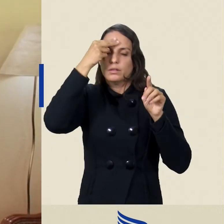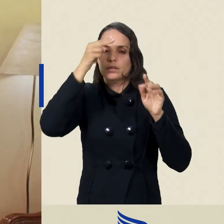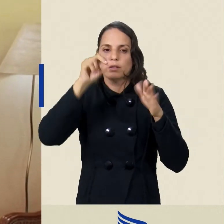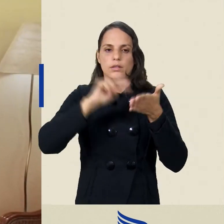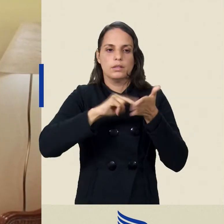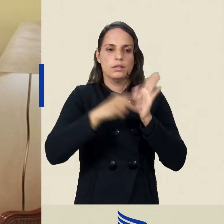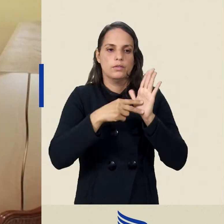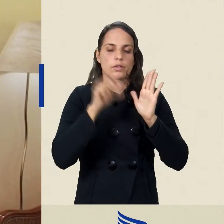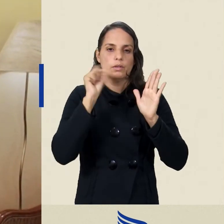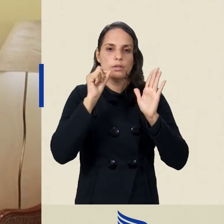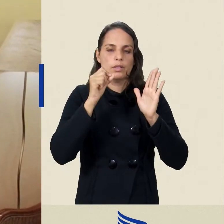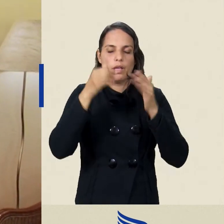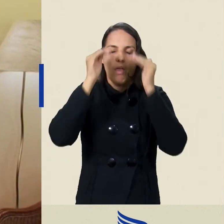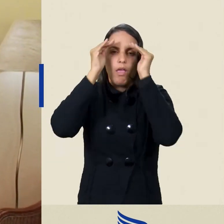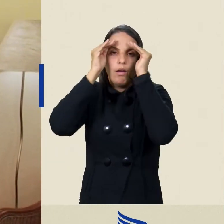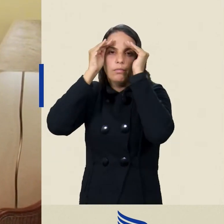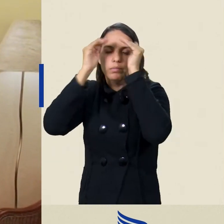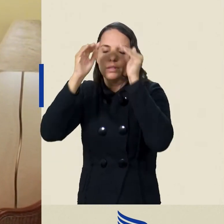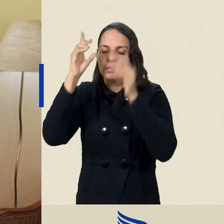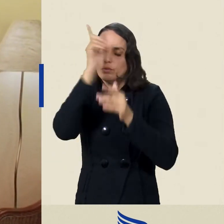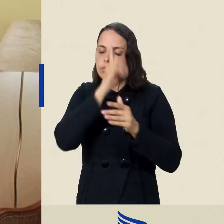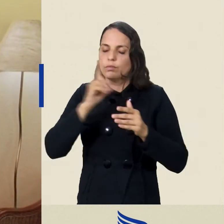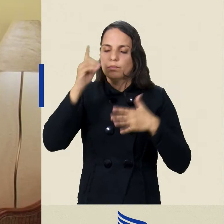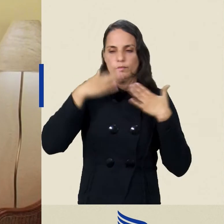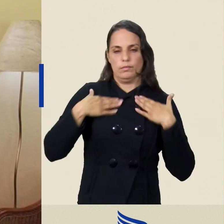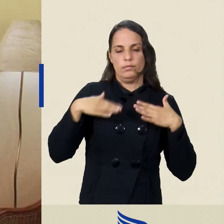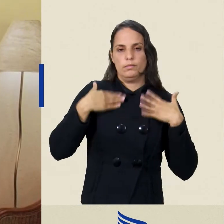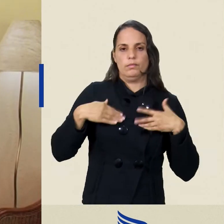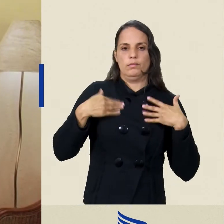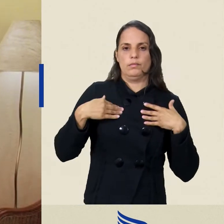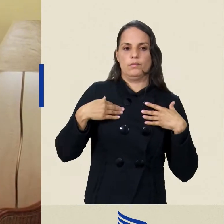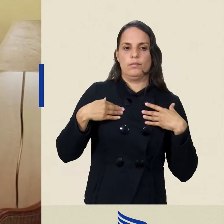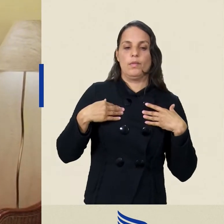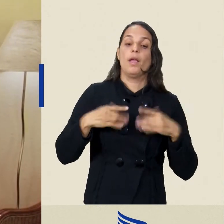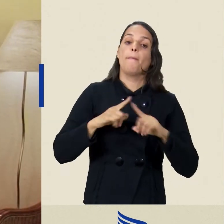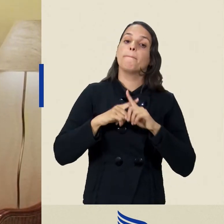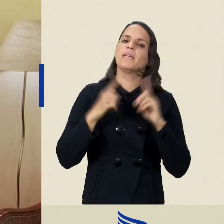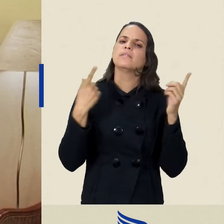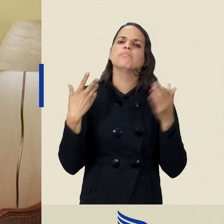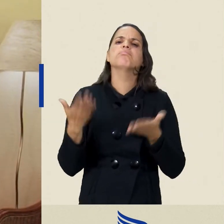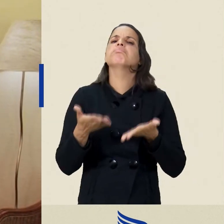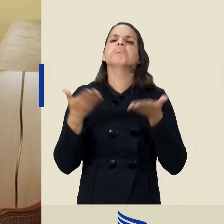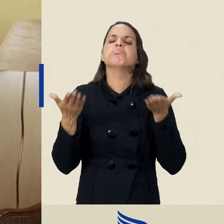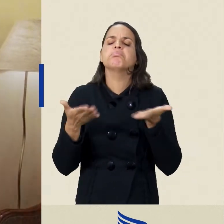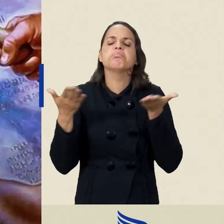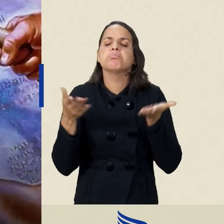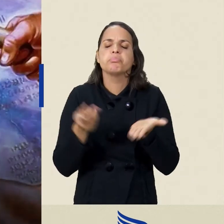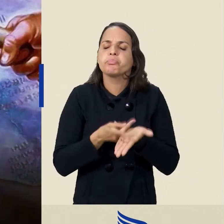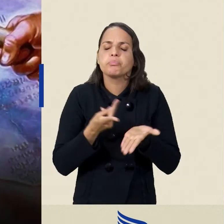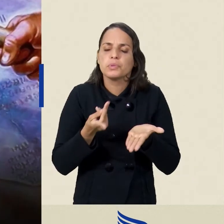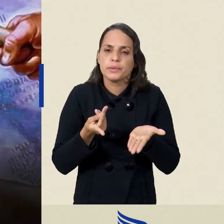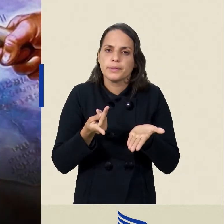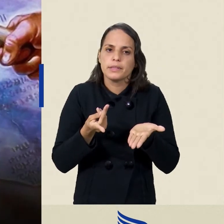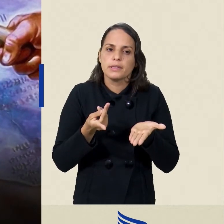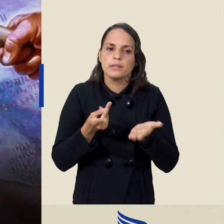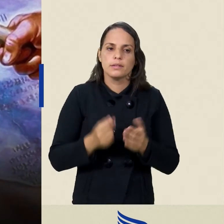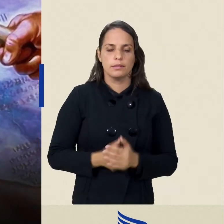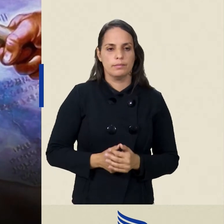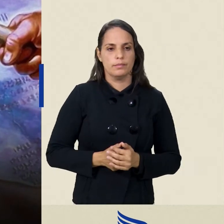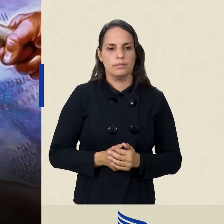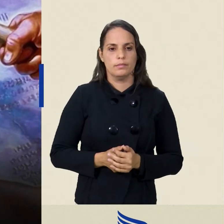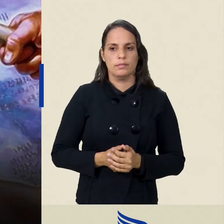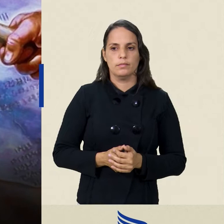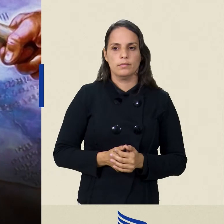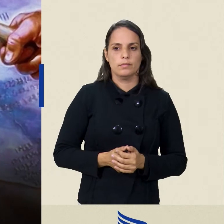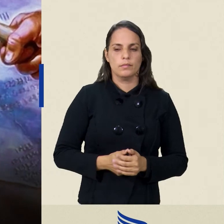será o sinal da besta. Mas quando esse sinal será uma realidade? O sinal da besta é o